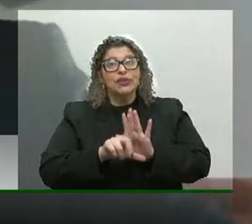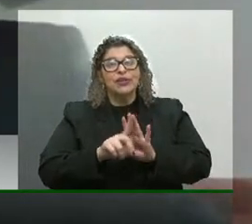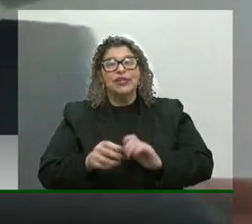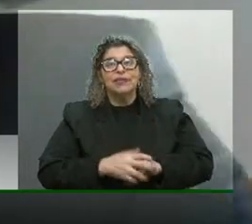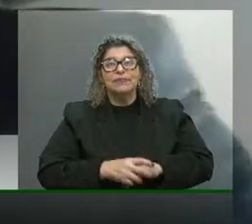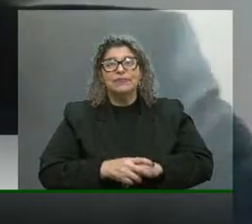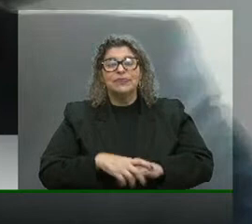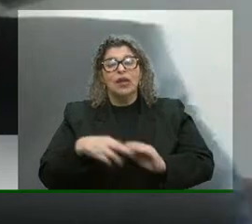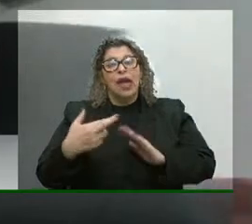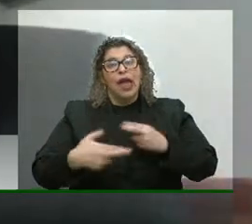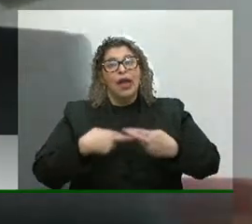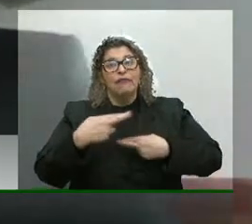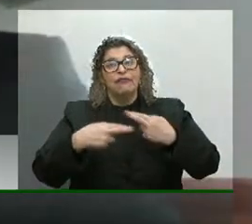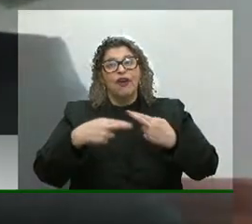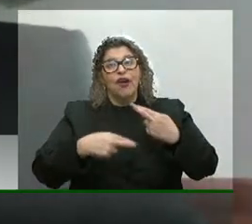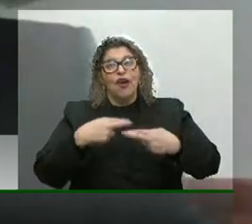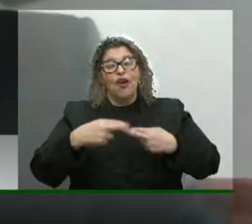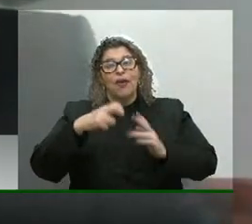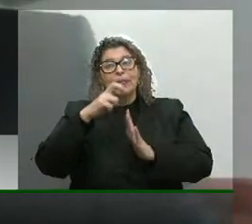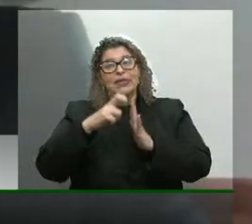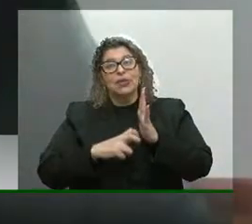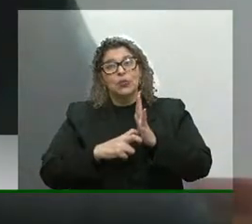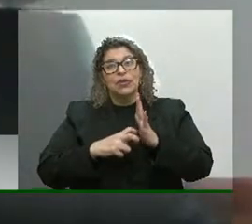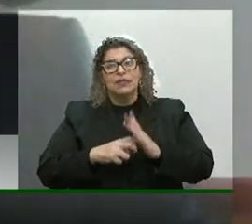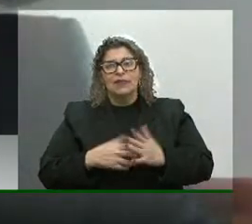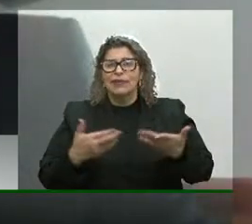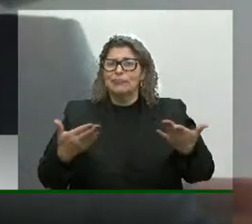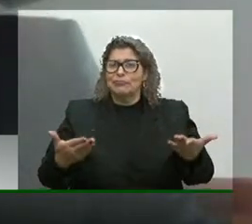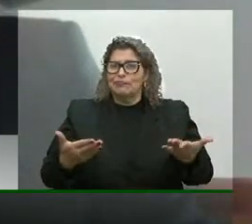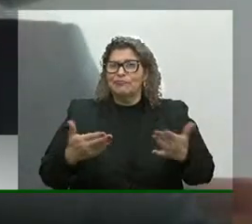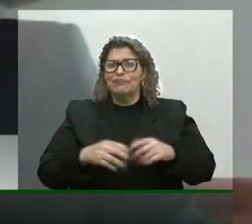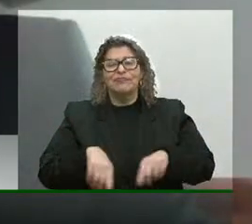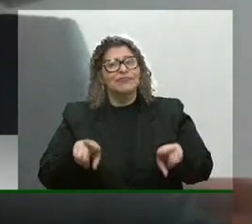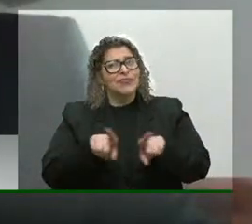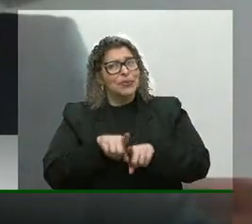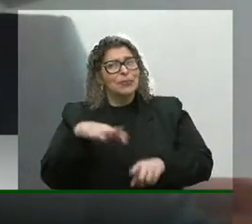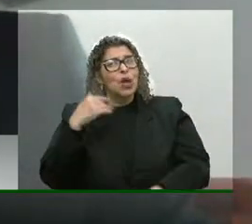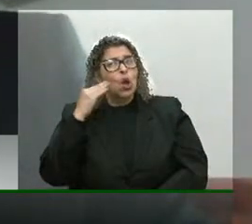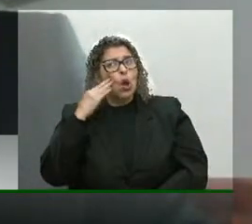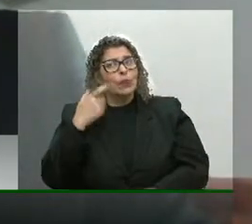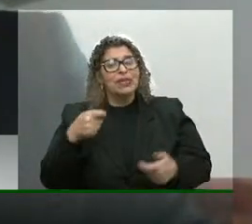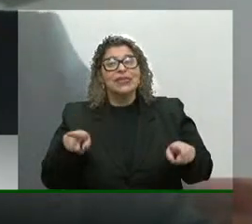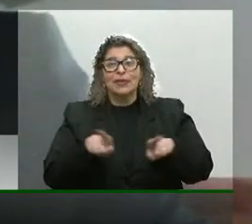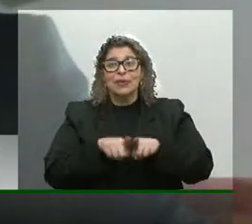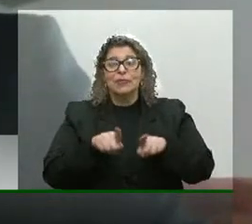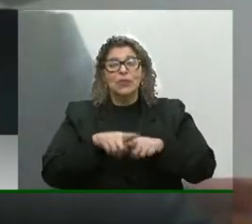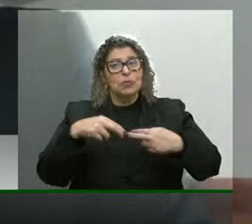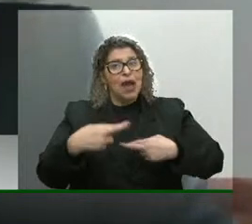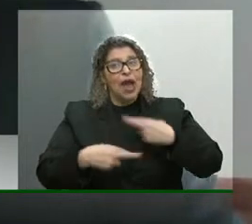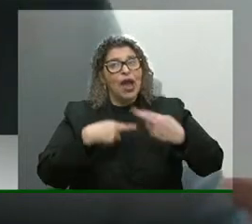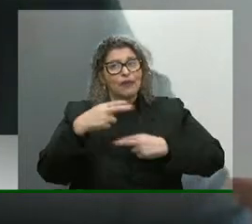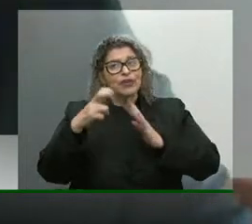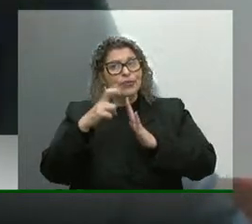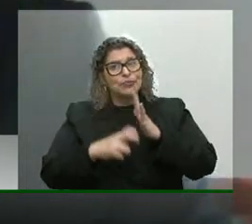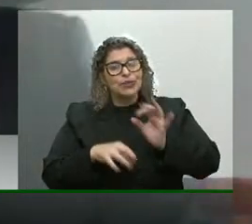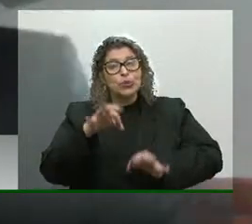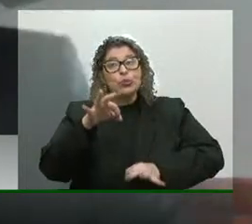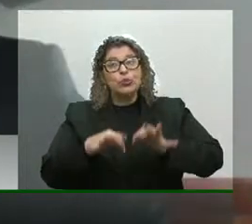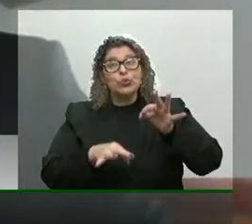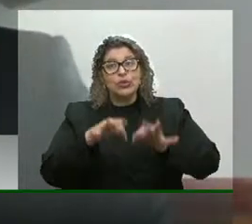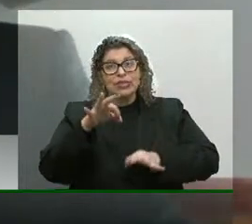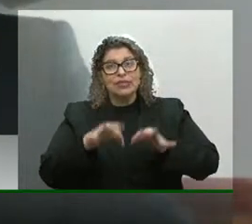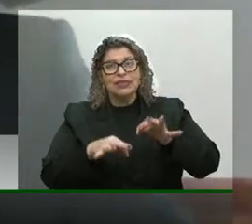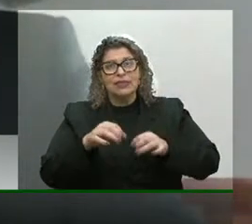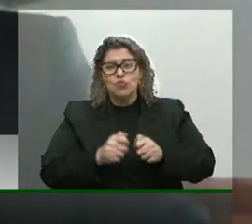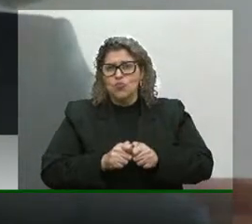a reforma tributária. E cá para nós, também compreendemos a necessidade de uma reforma tributária justa,